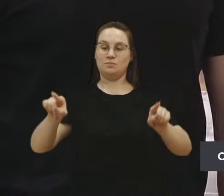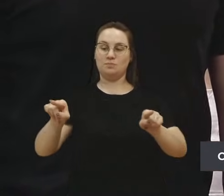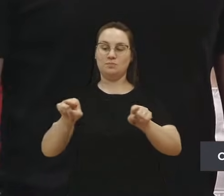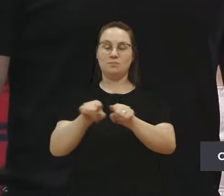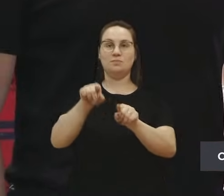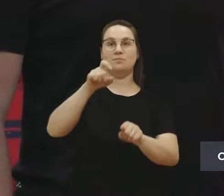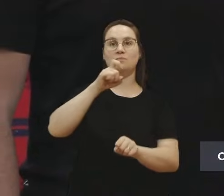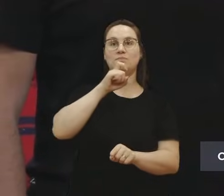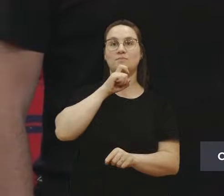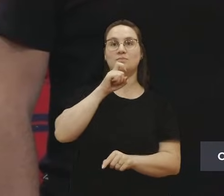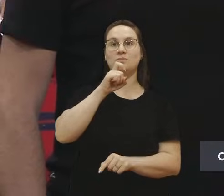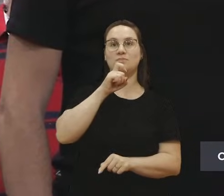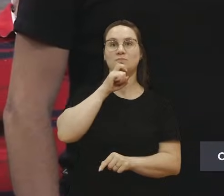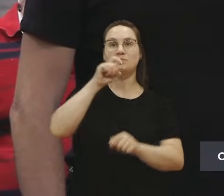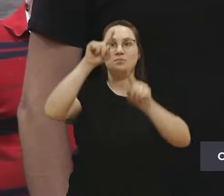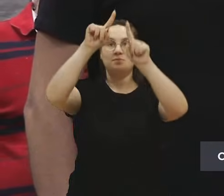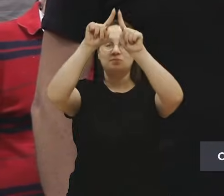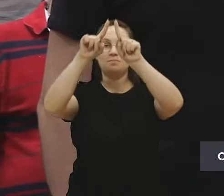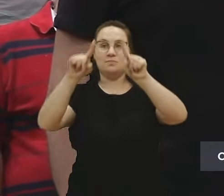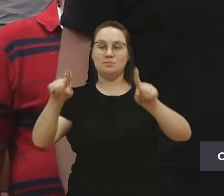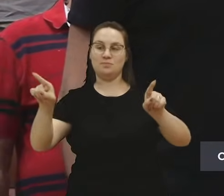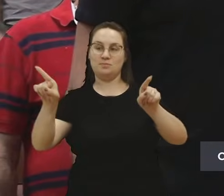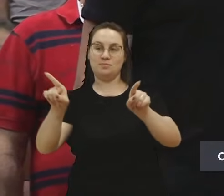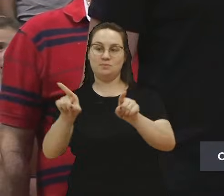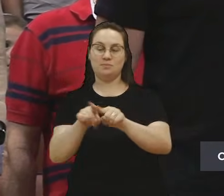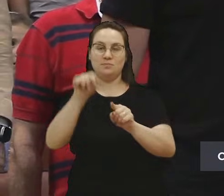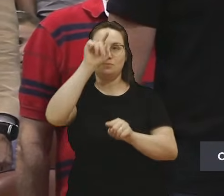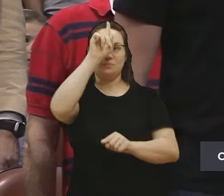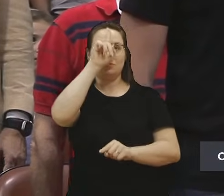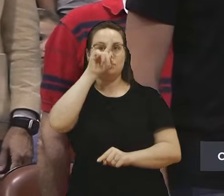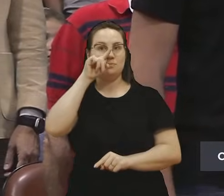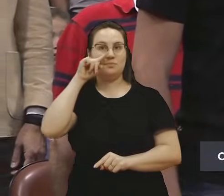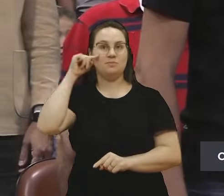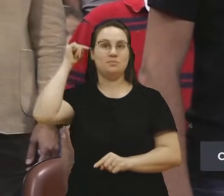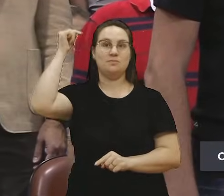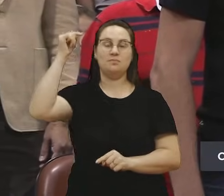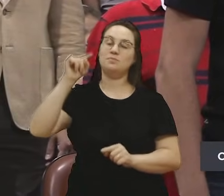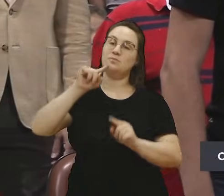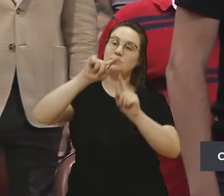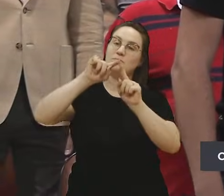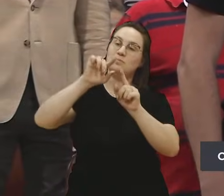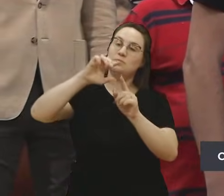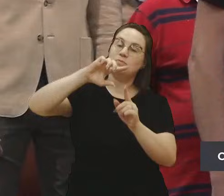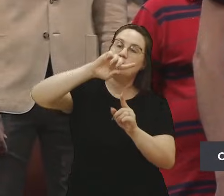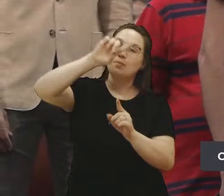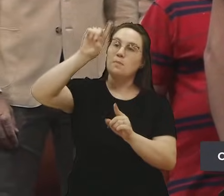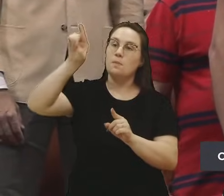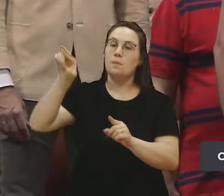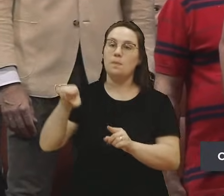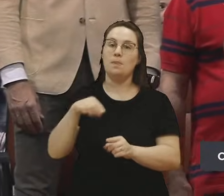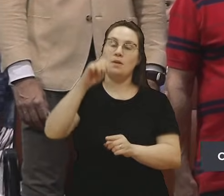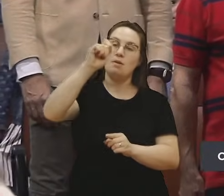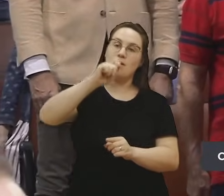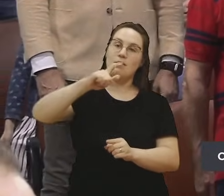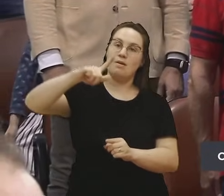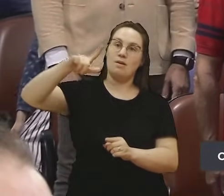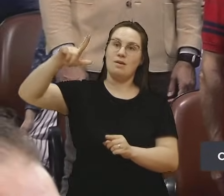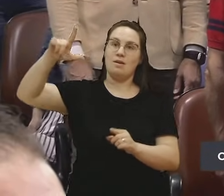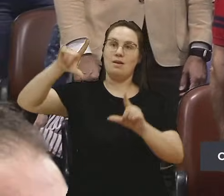símbolo, lá para o teu sentas estrelado, e diga o verde louro